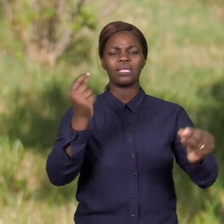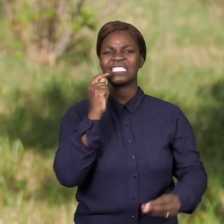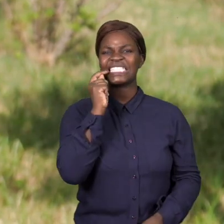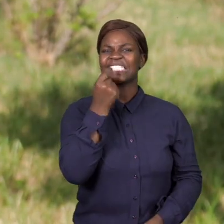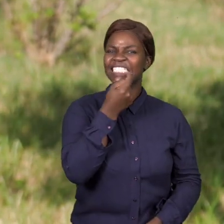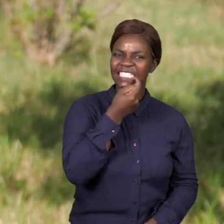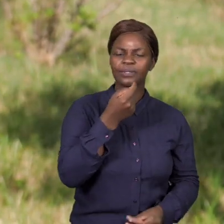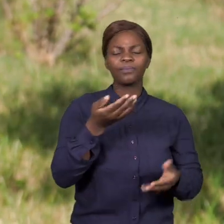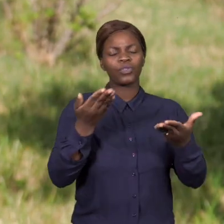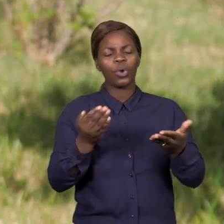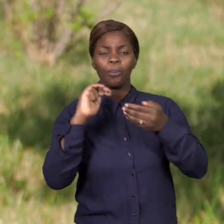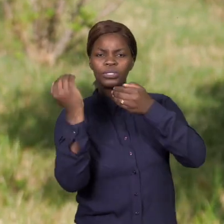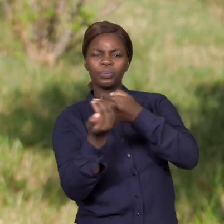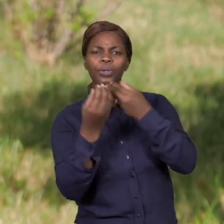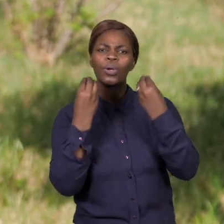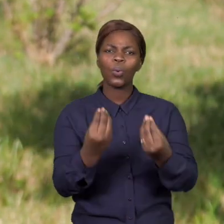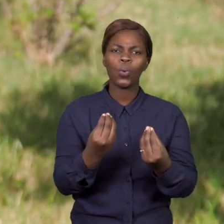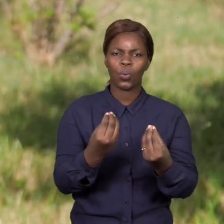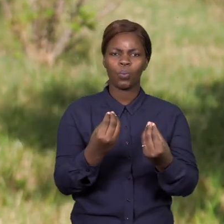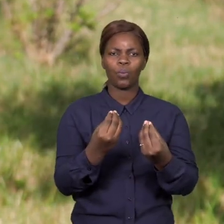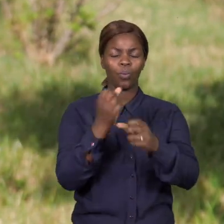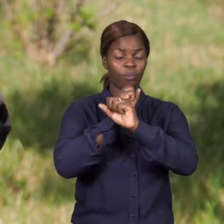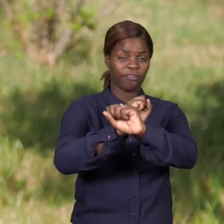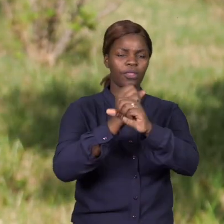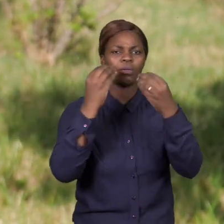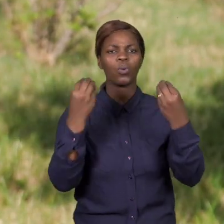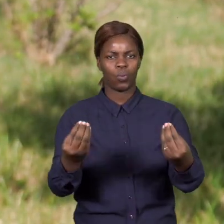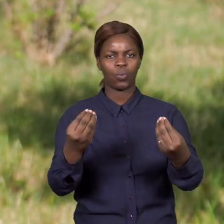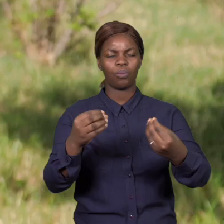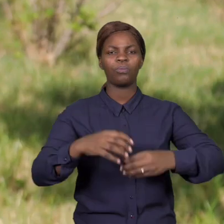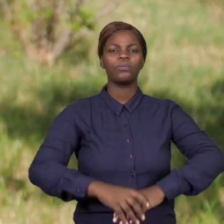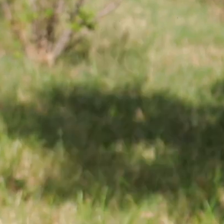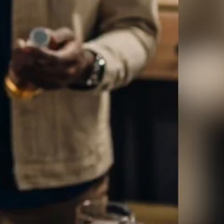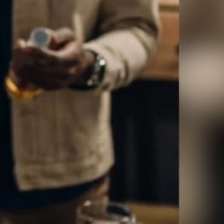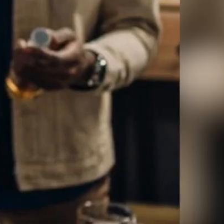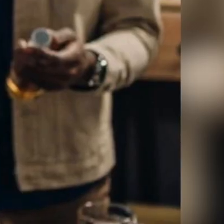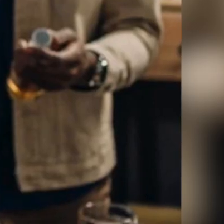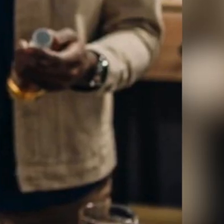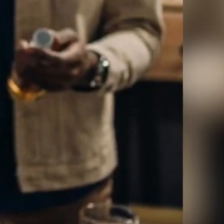perda dentária, bem como as formas de prevenção e controle destas doenças.